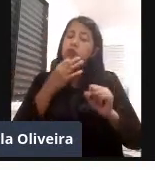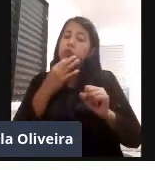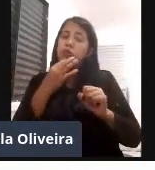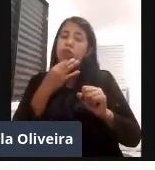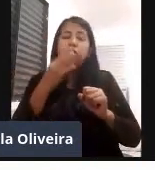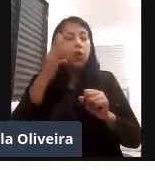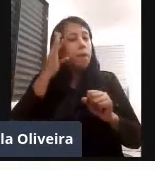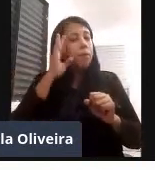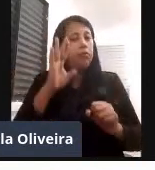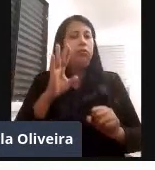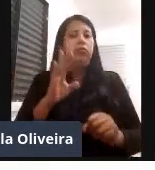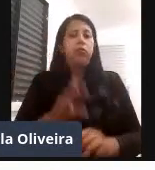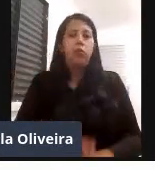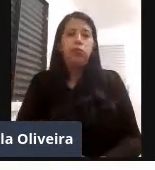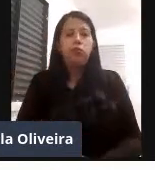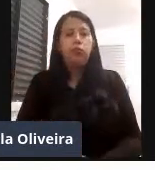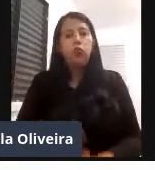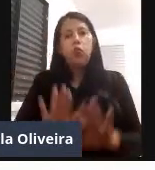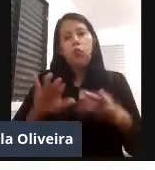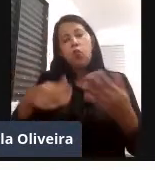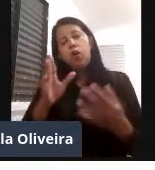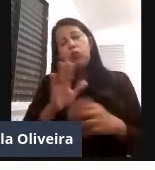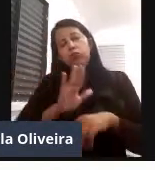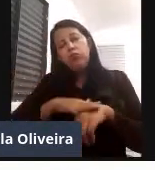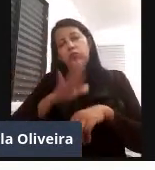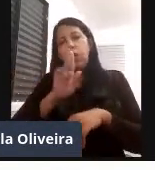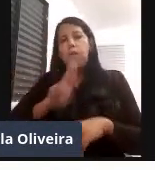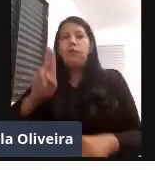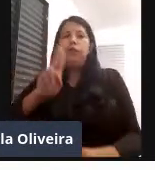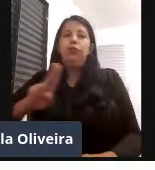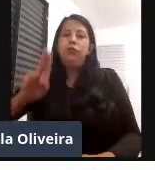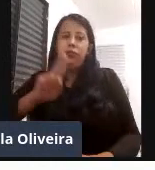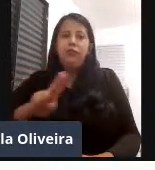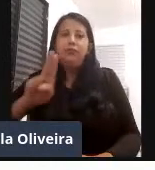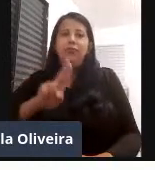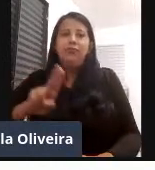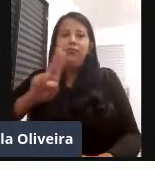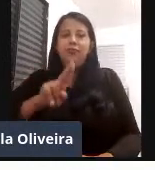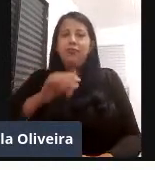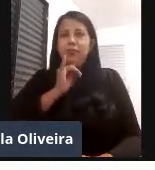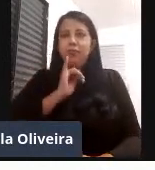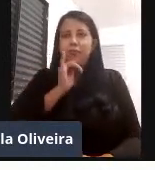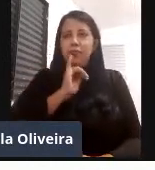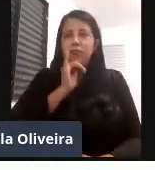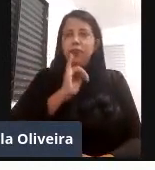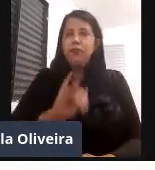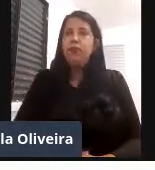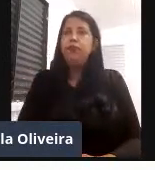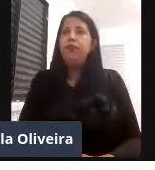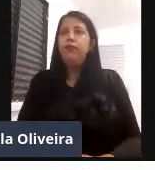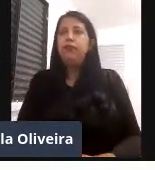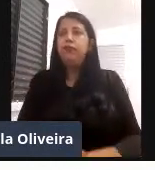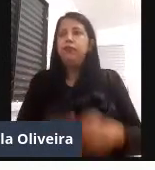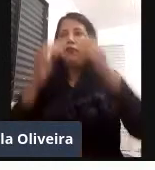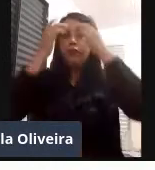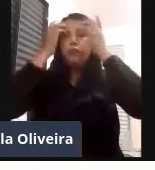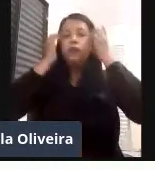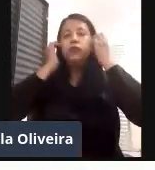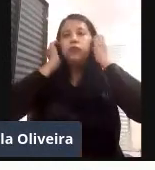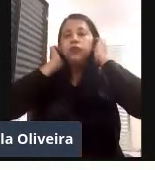ou aquelas que você vai utilizar como uma pesquisa geral, tá? Como uma pesquisa